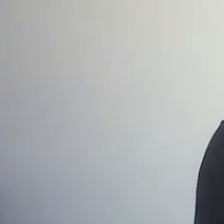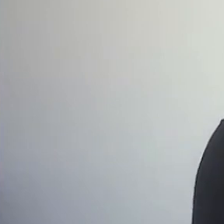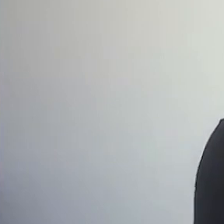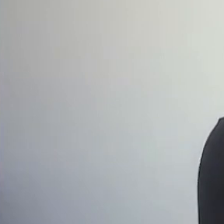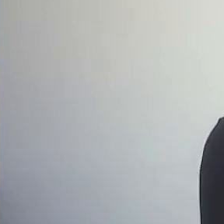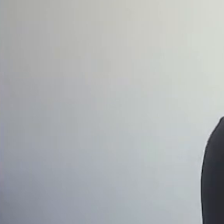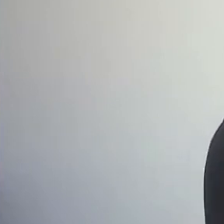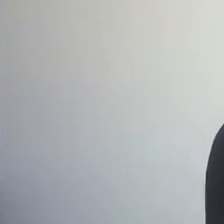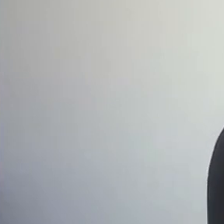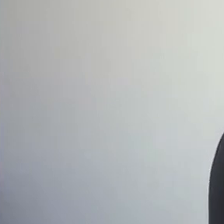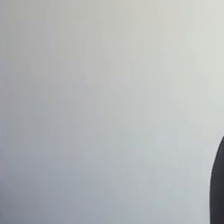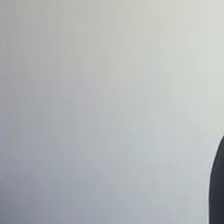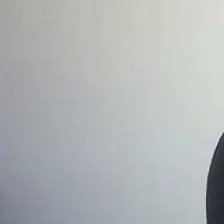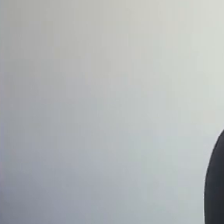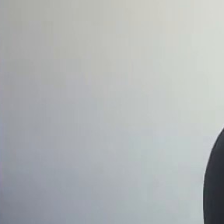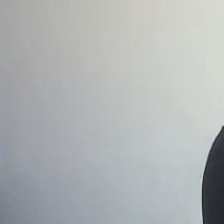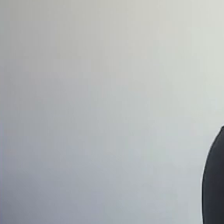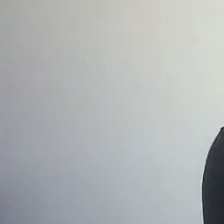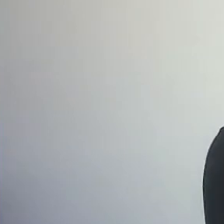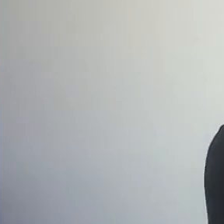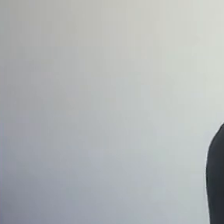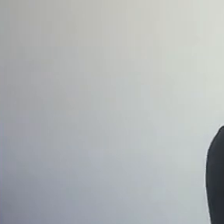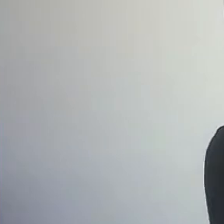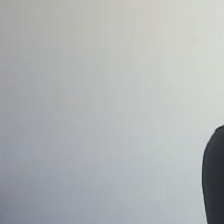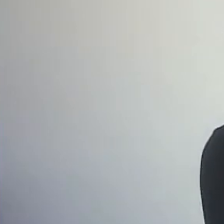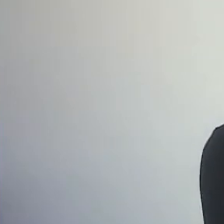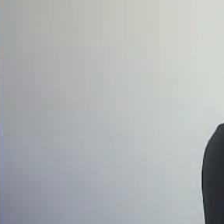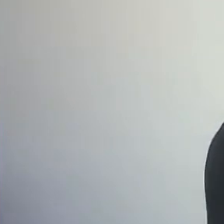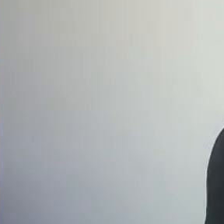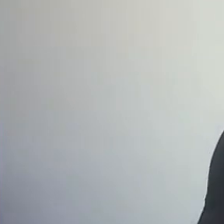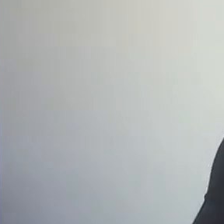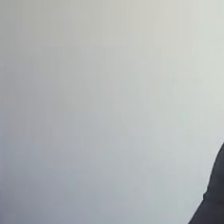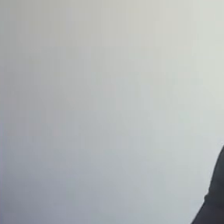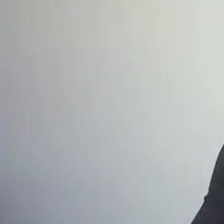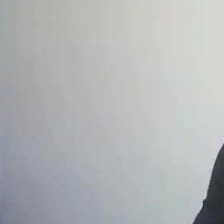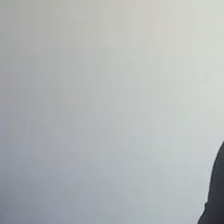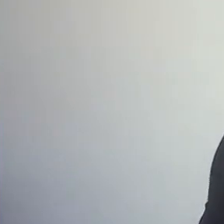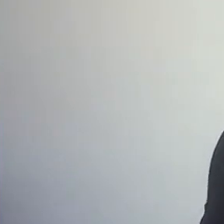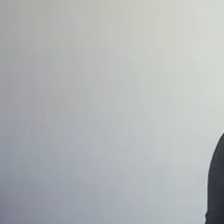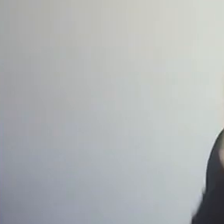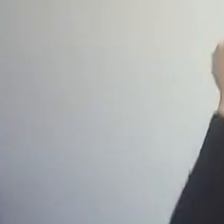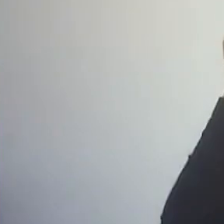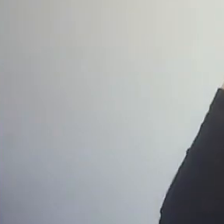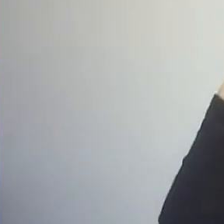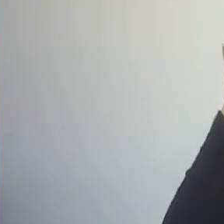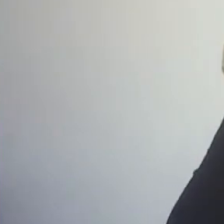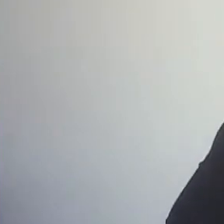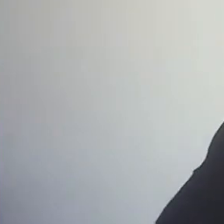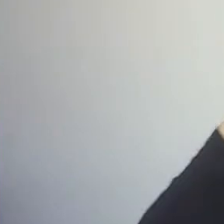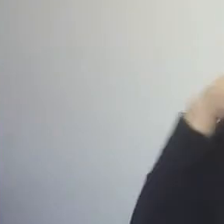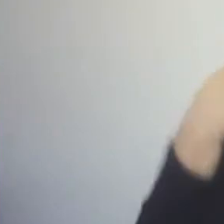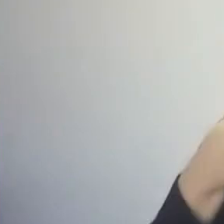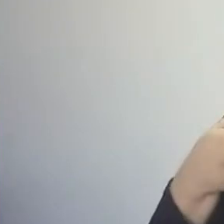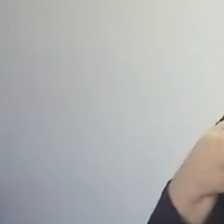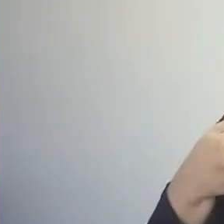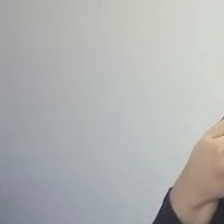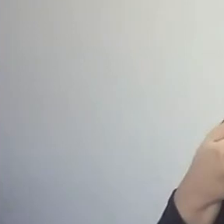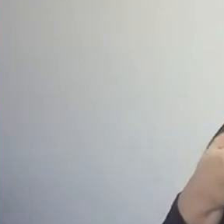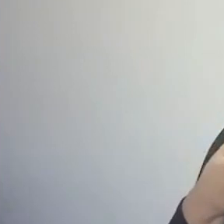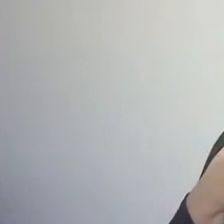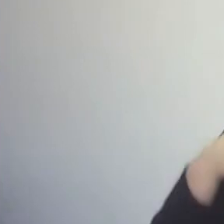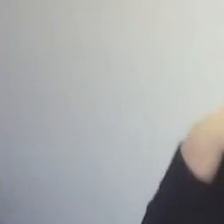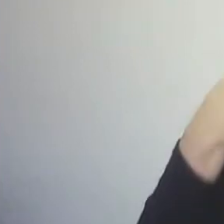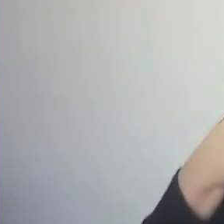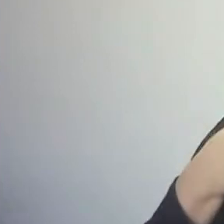com o que vai determinar qual que é a tua próxima ideia, está muito ligado com o que você conseguiu medir daquele produto e o que você